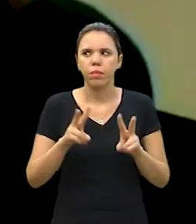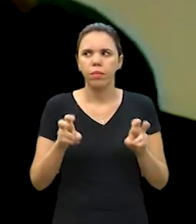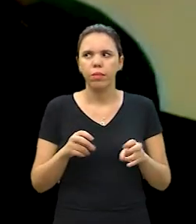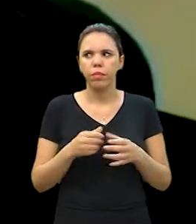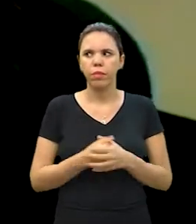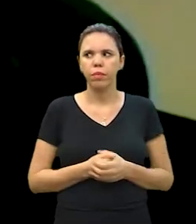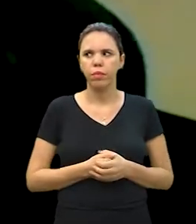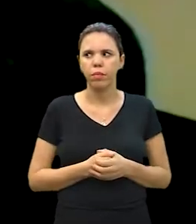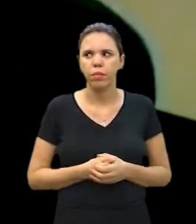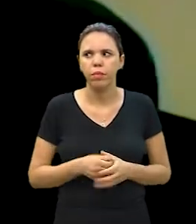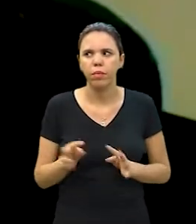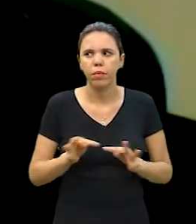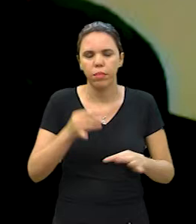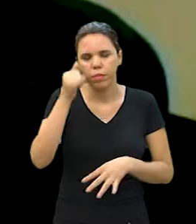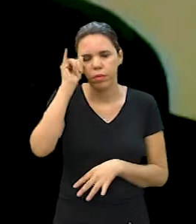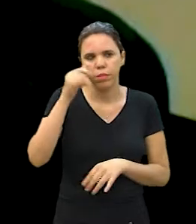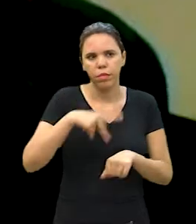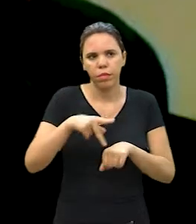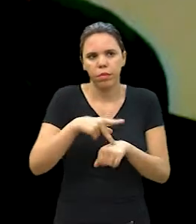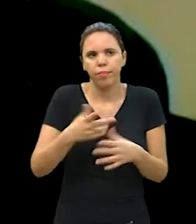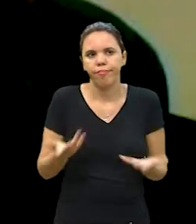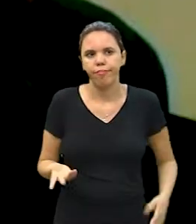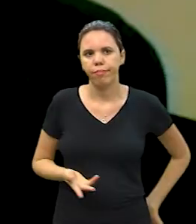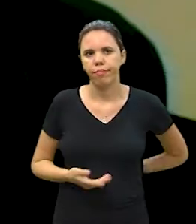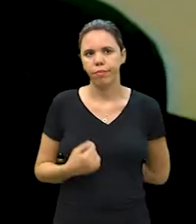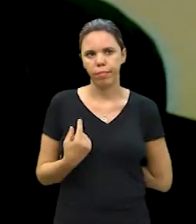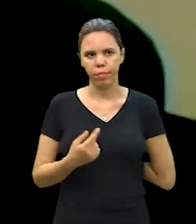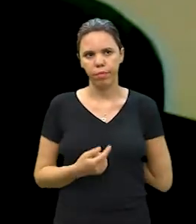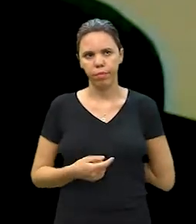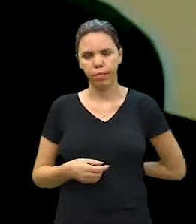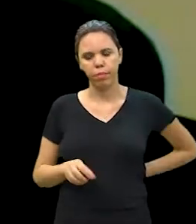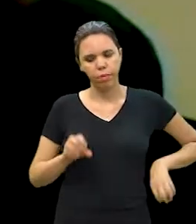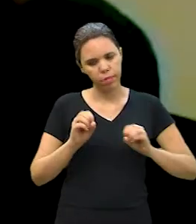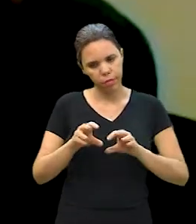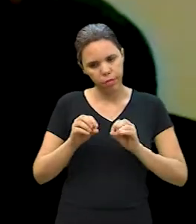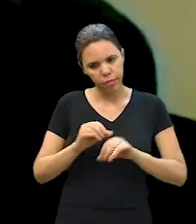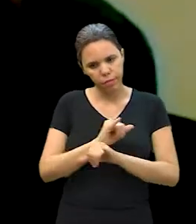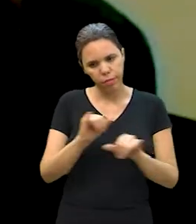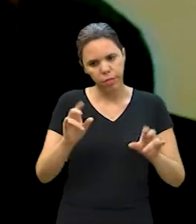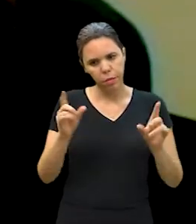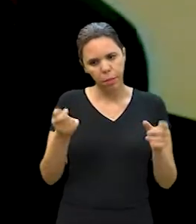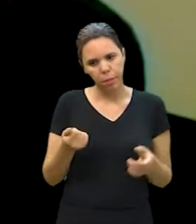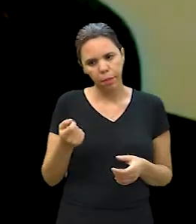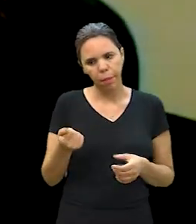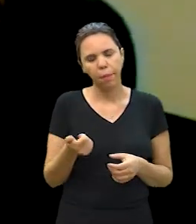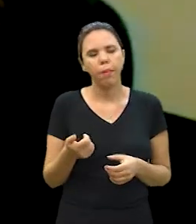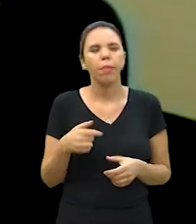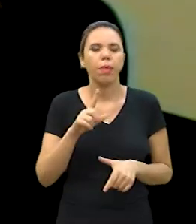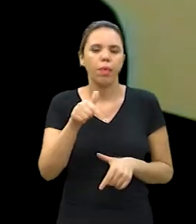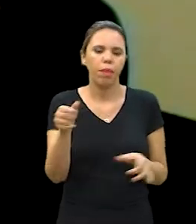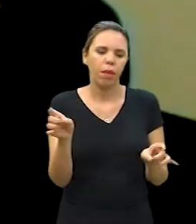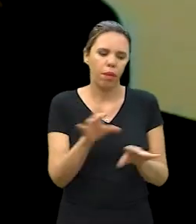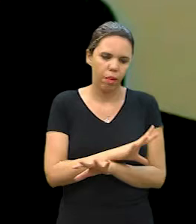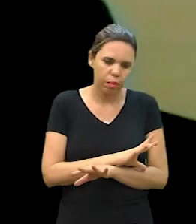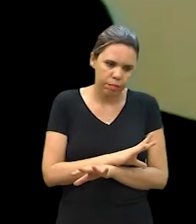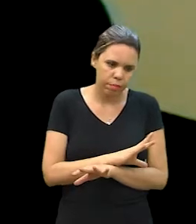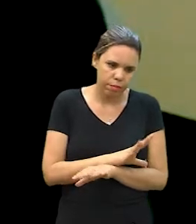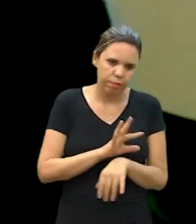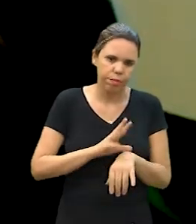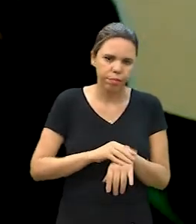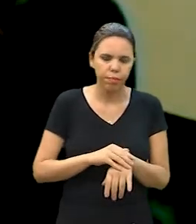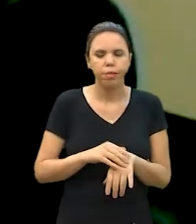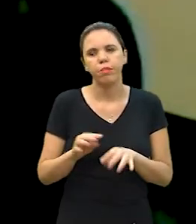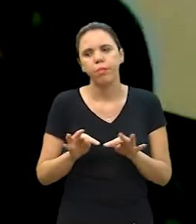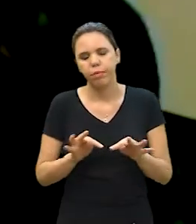sobre a prevenção no nosso país, né? A gente trabalha muito com a questão depois, né,